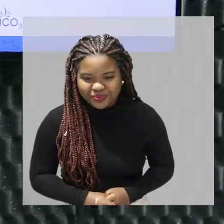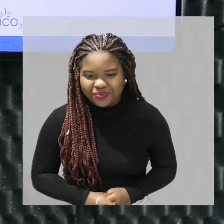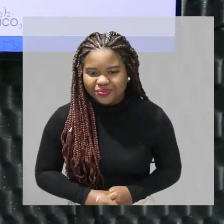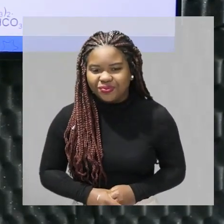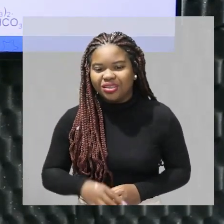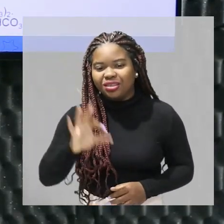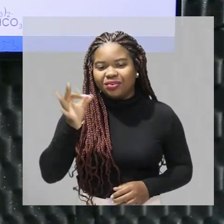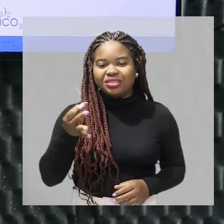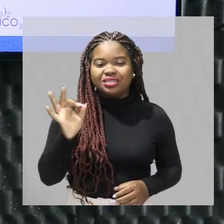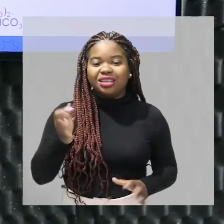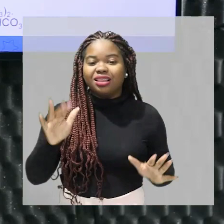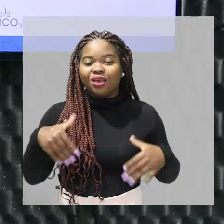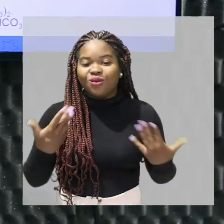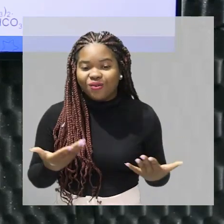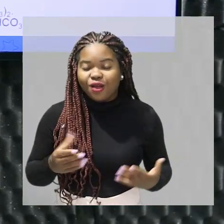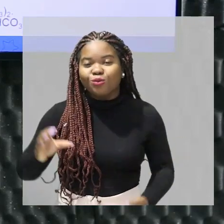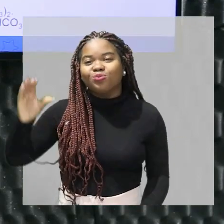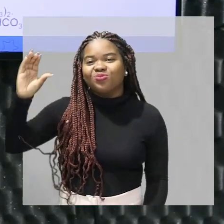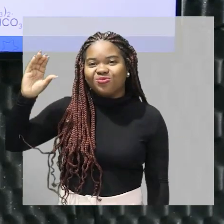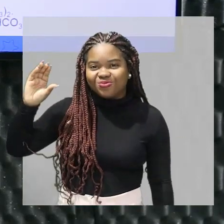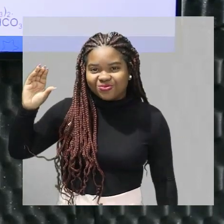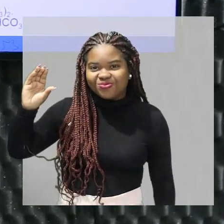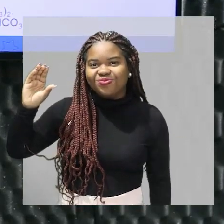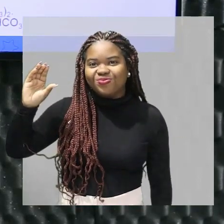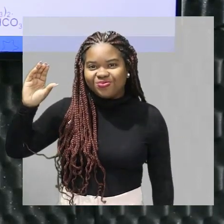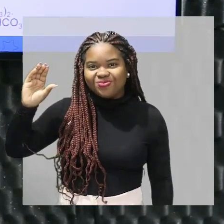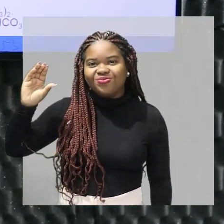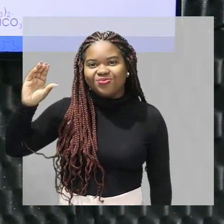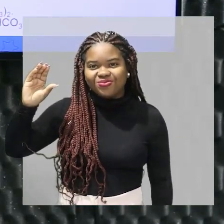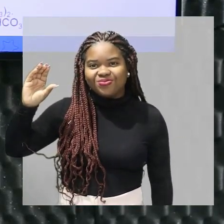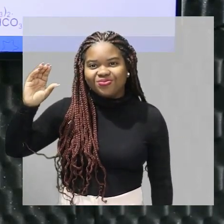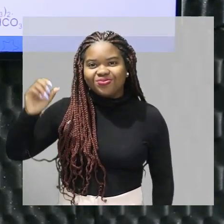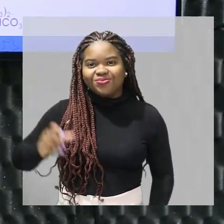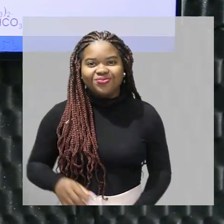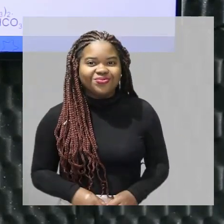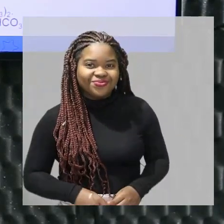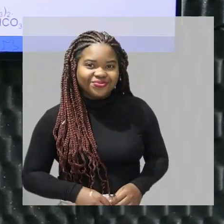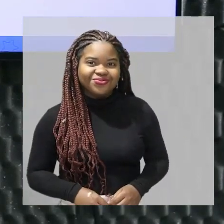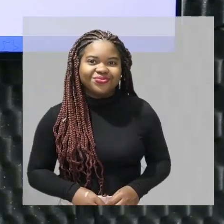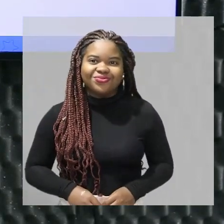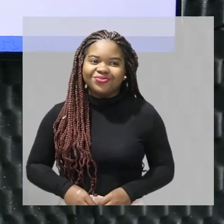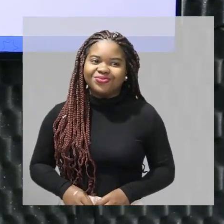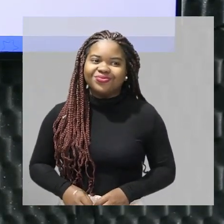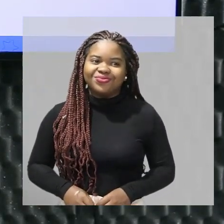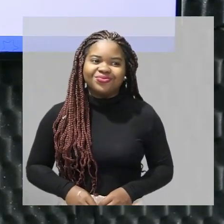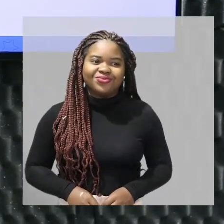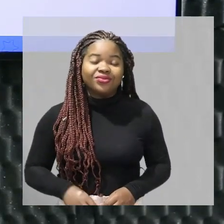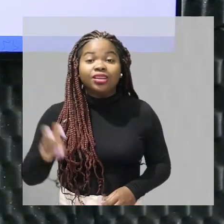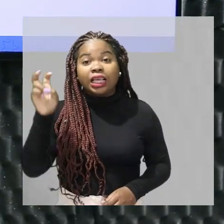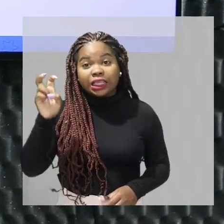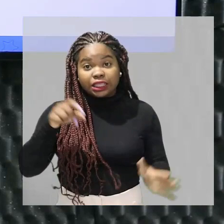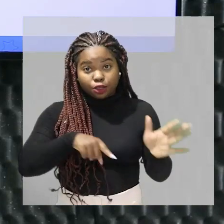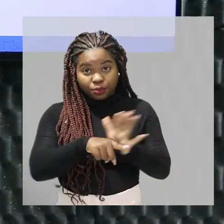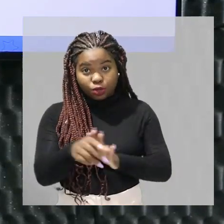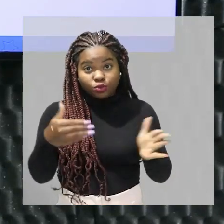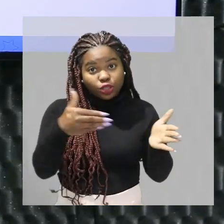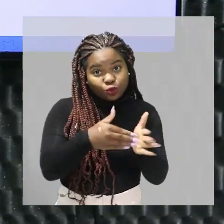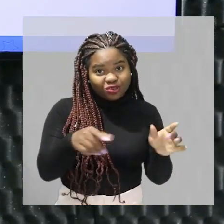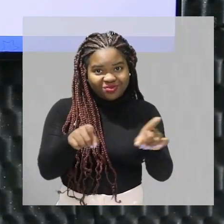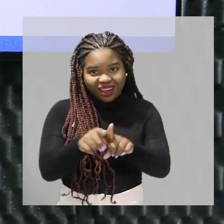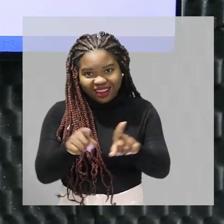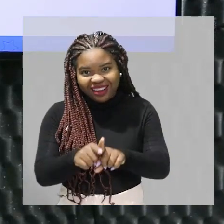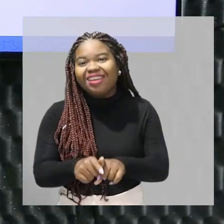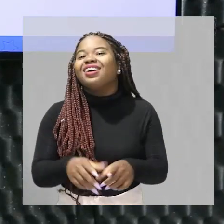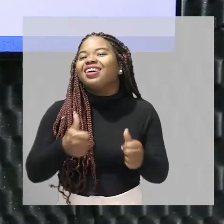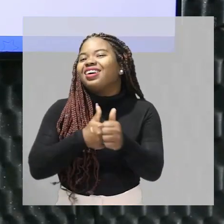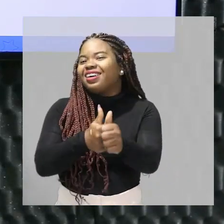né, a alternativa correta vai ser a letra C. Beleza, turminha? Bom, quinta e última questão,